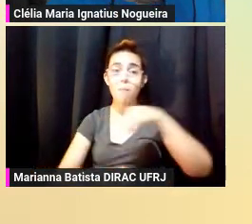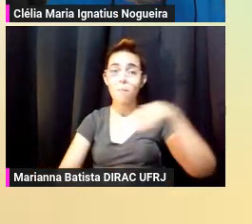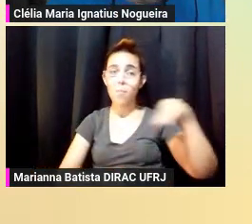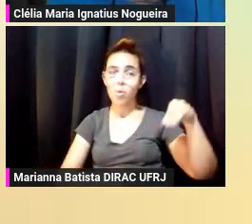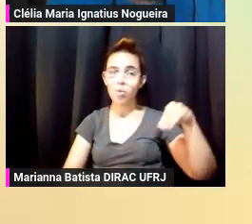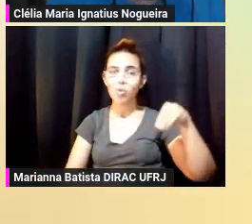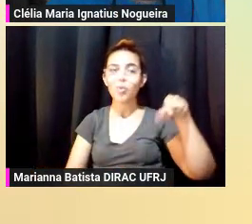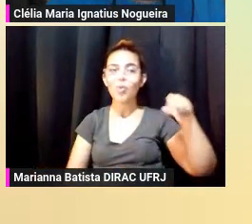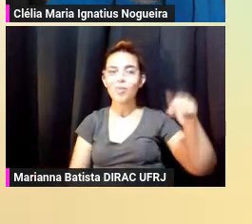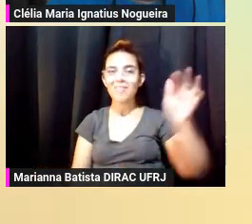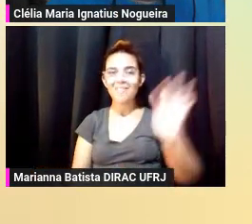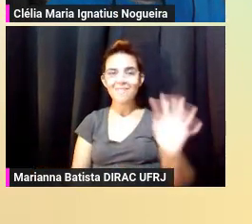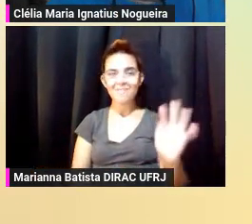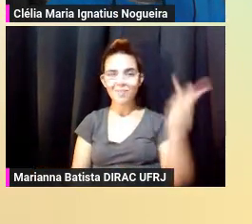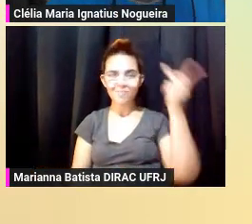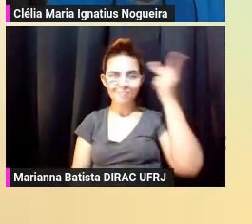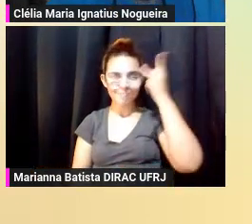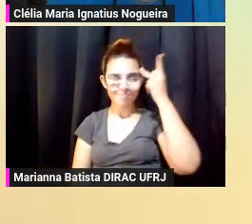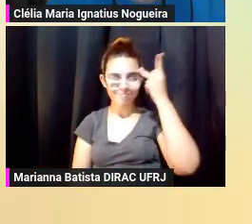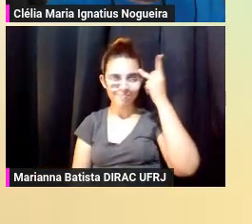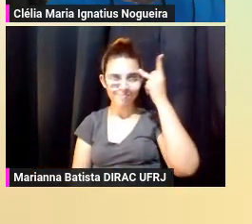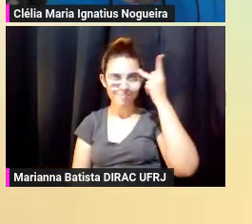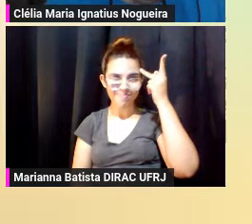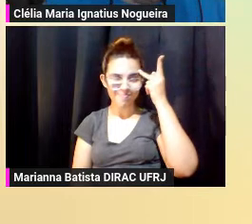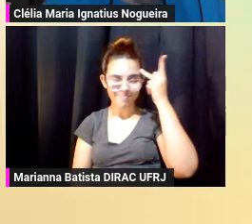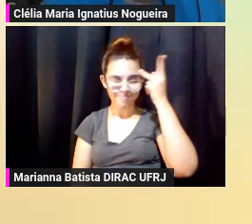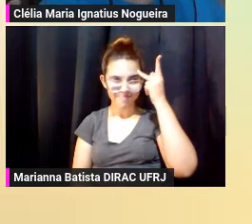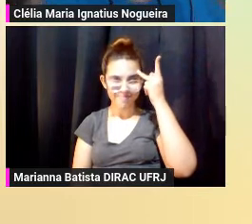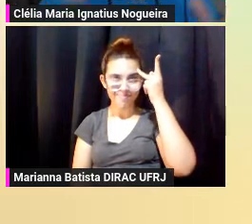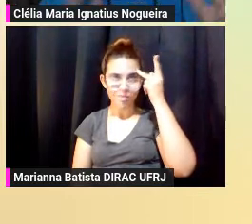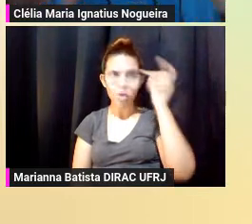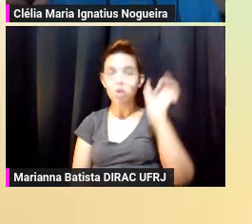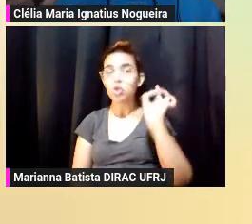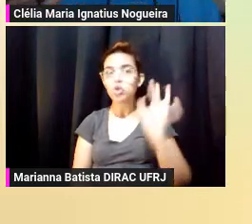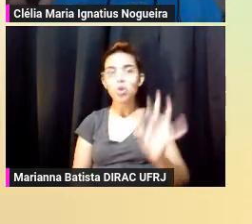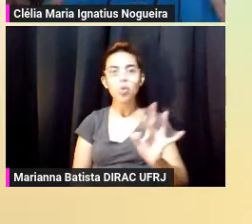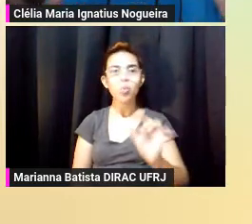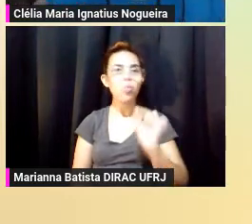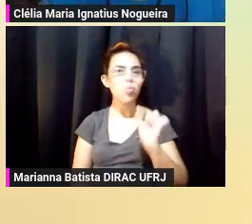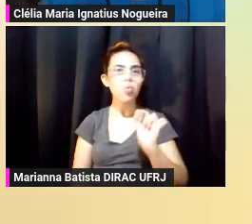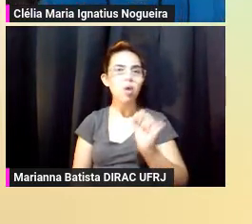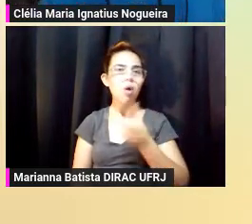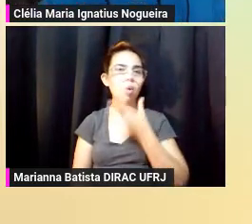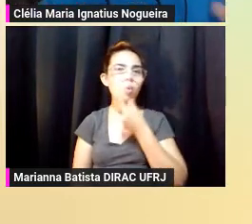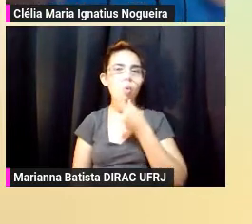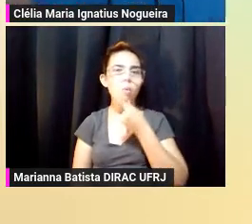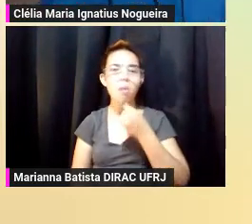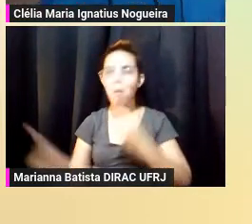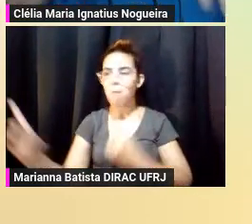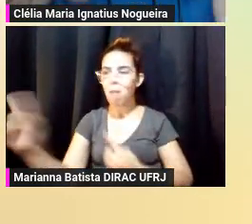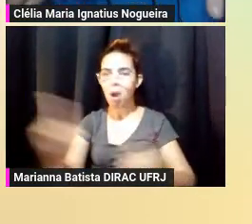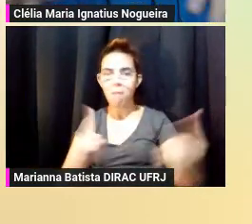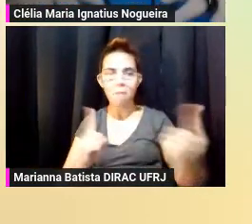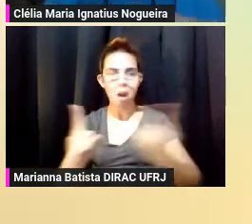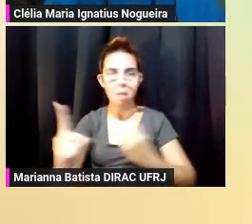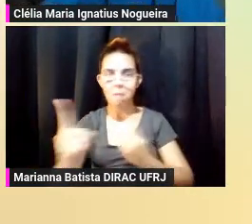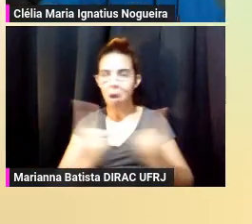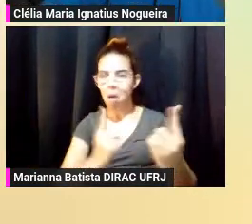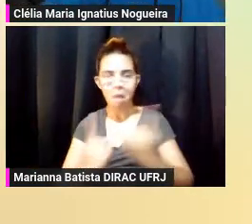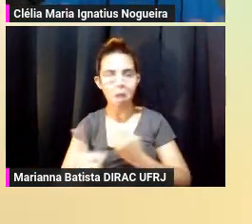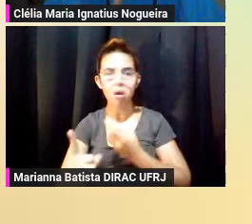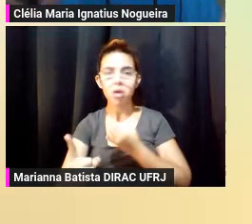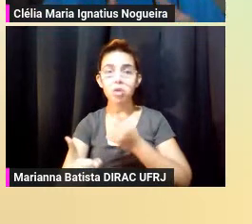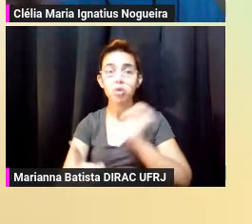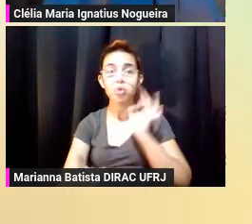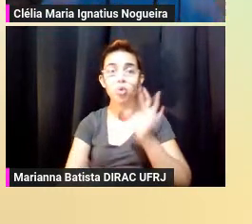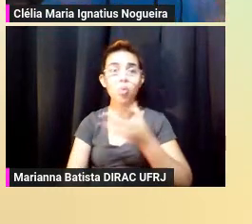de São Carlos, né, School de Engenharia, só tinha homem no curso, o primeiro dia que eu entrei para dar aula, era um anfiteatro, eu chego